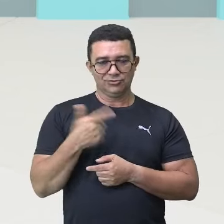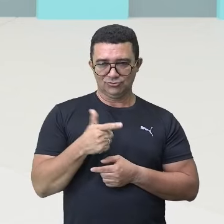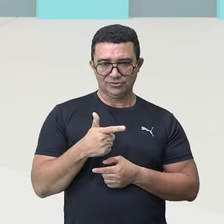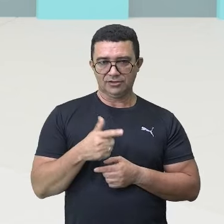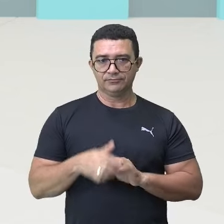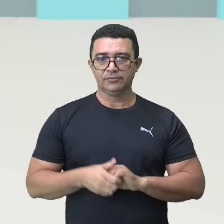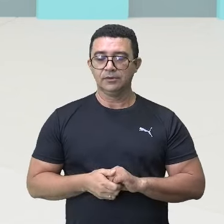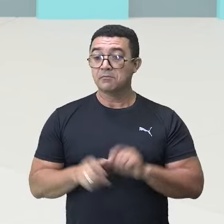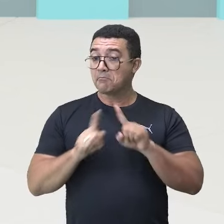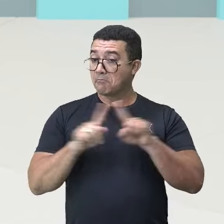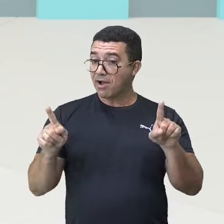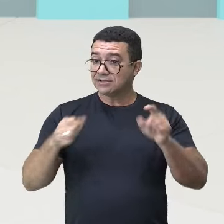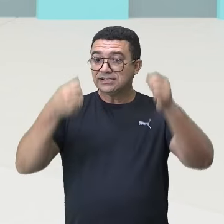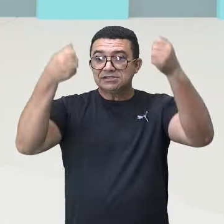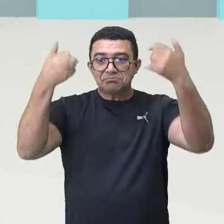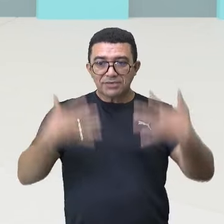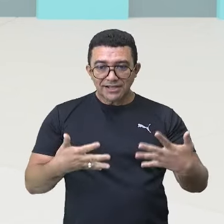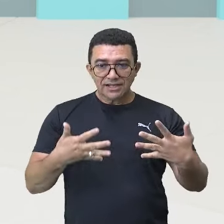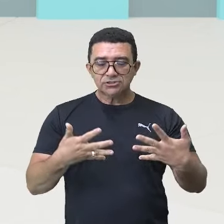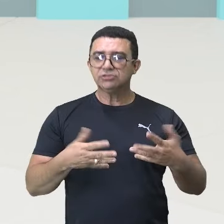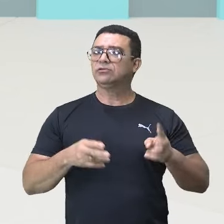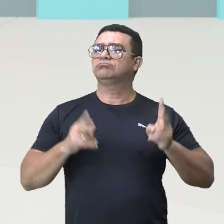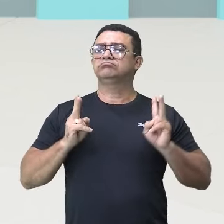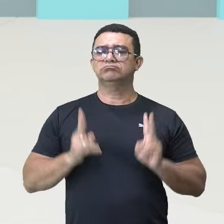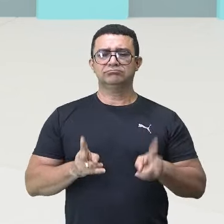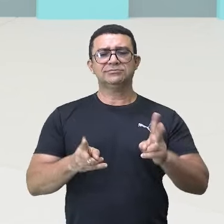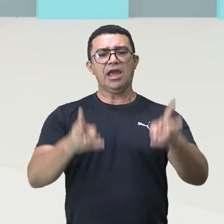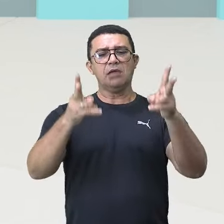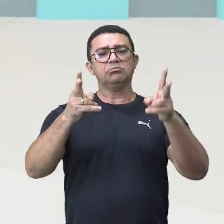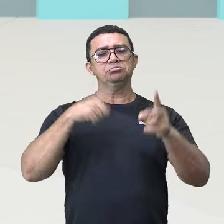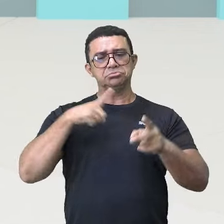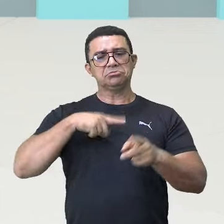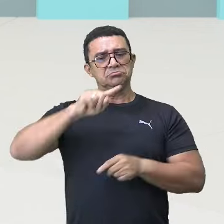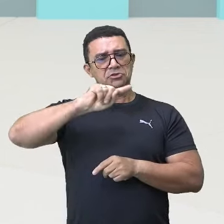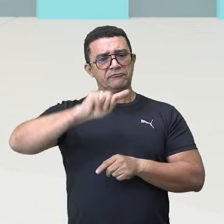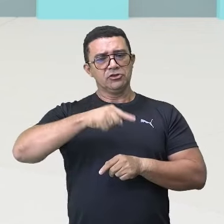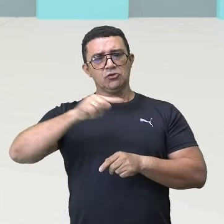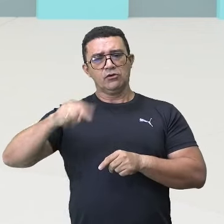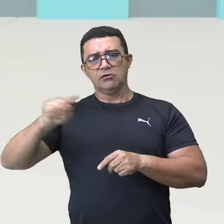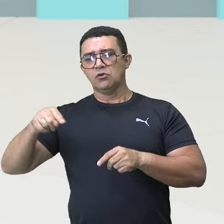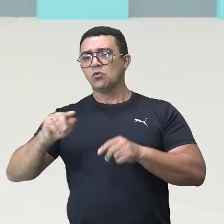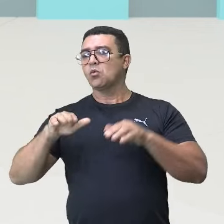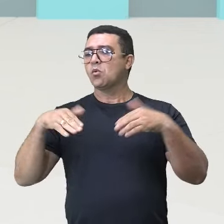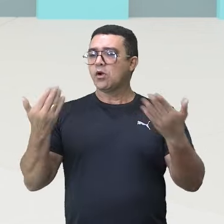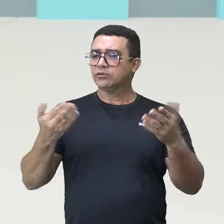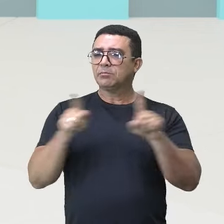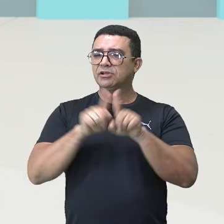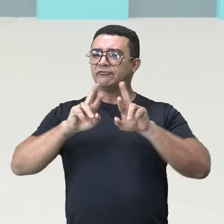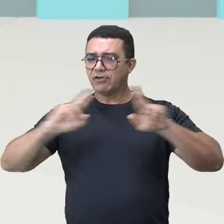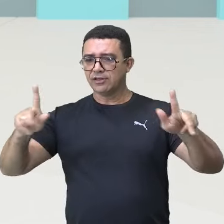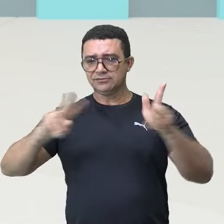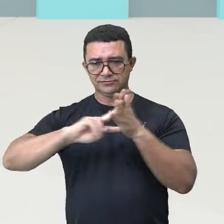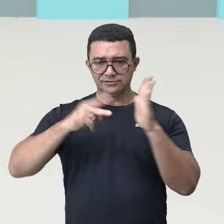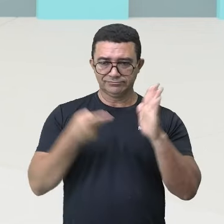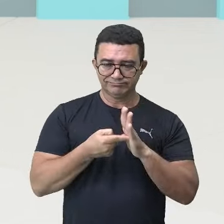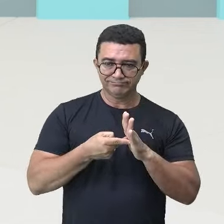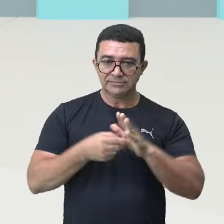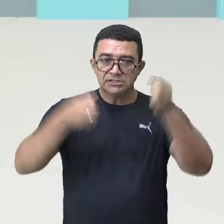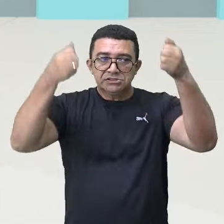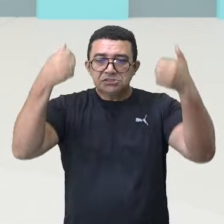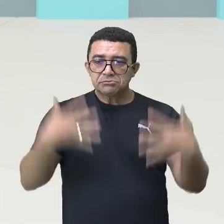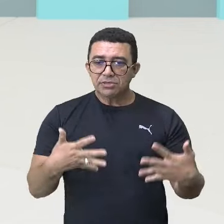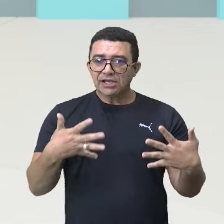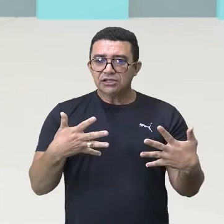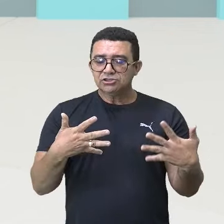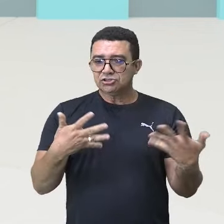a explicativa é o contrário sempre vai vir com vírgula e qual é a diferença de sentido é que na explicativa eu não